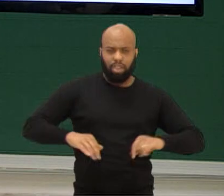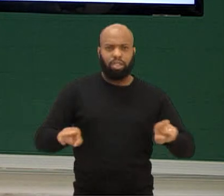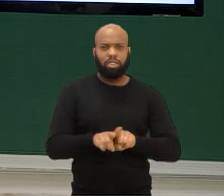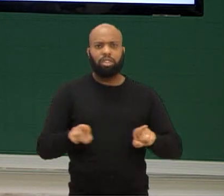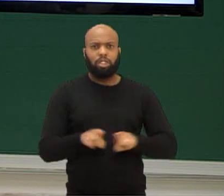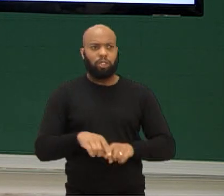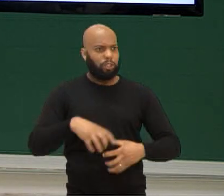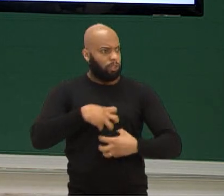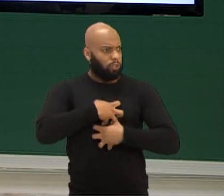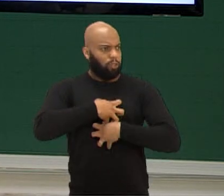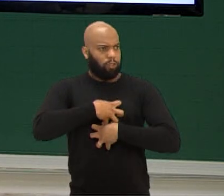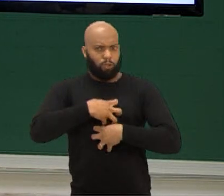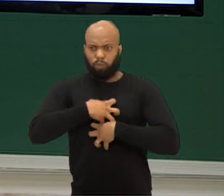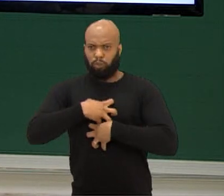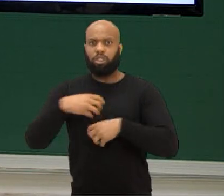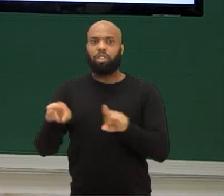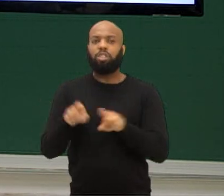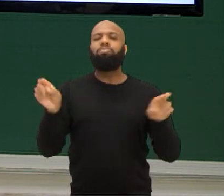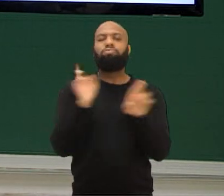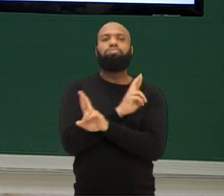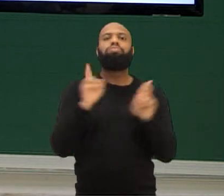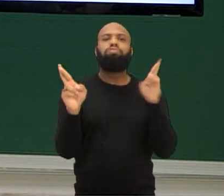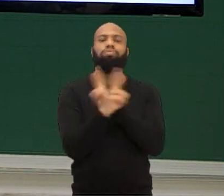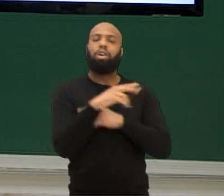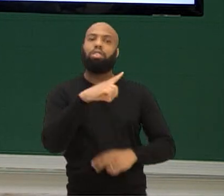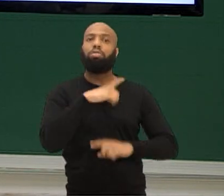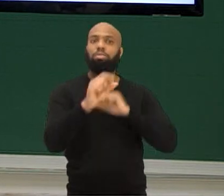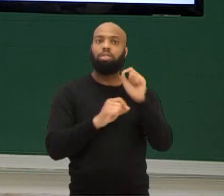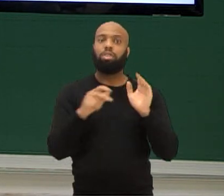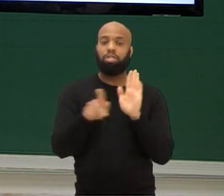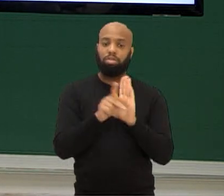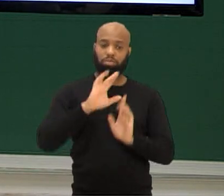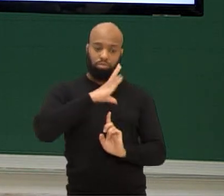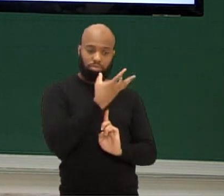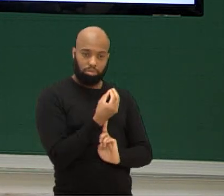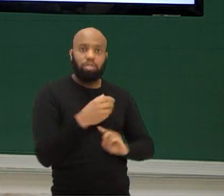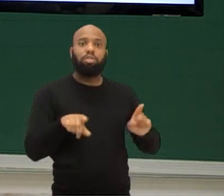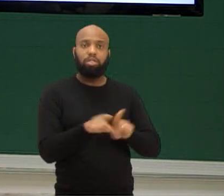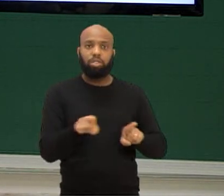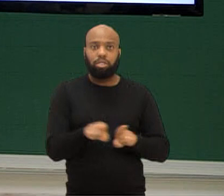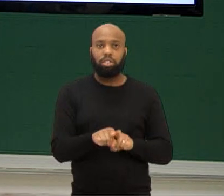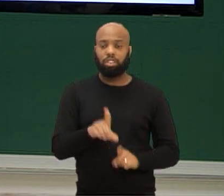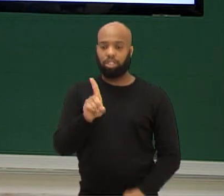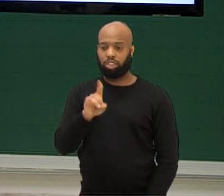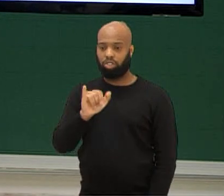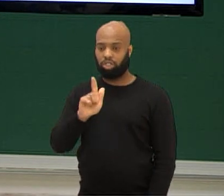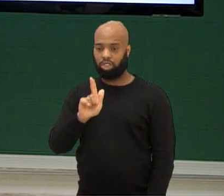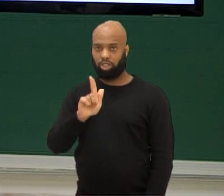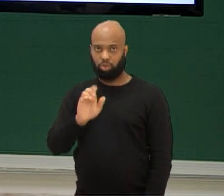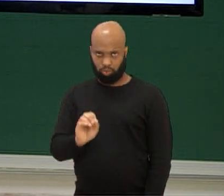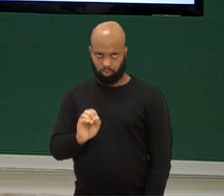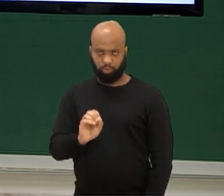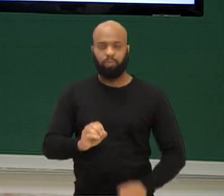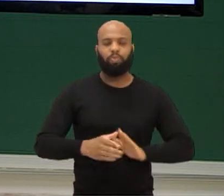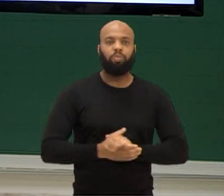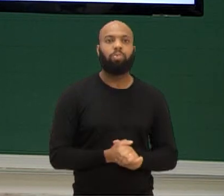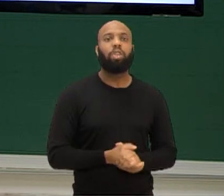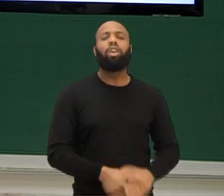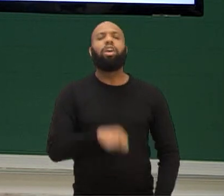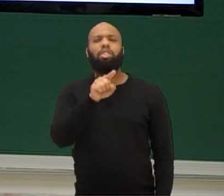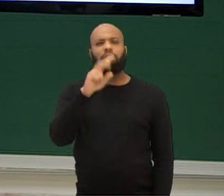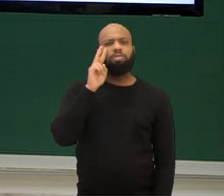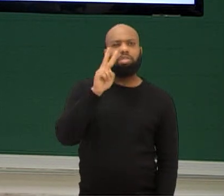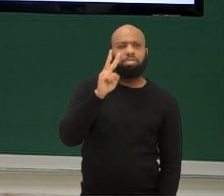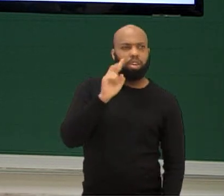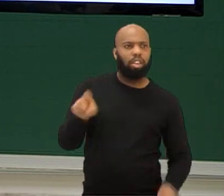ela representou também a relação que ela tinha com o artista também, Diego Rivera, né? Se vocês olharem